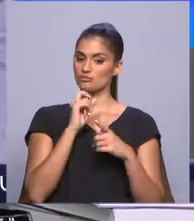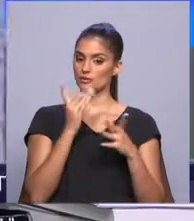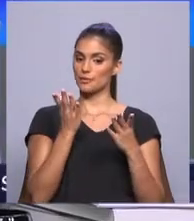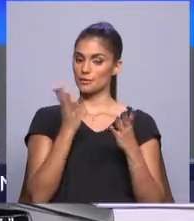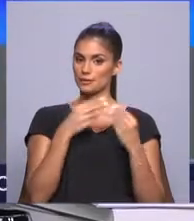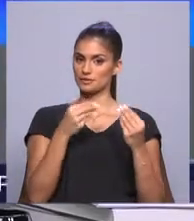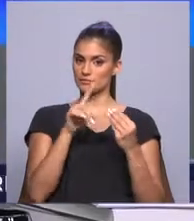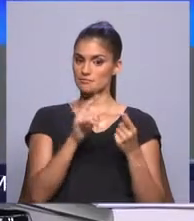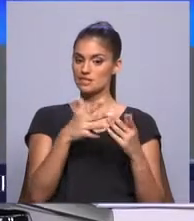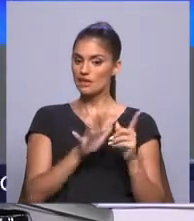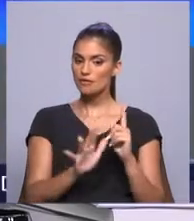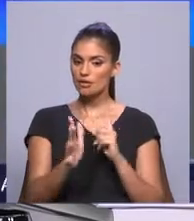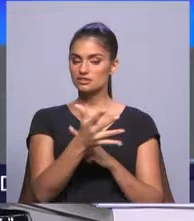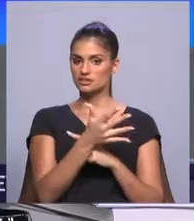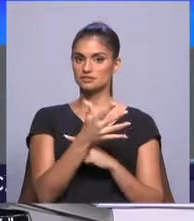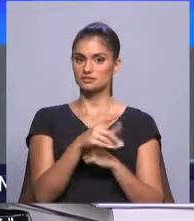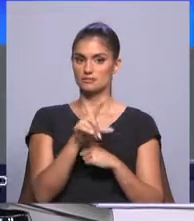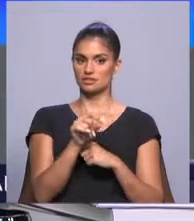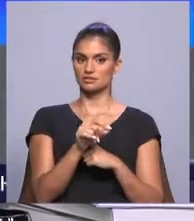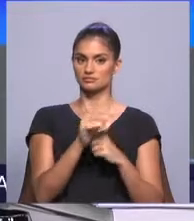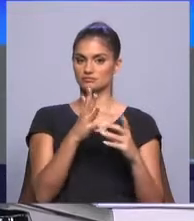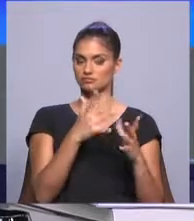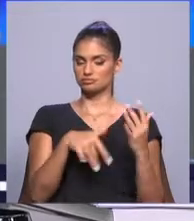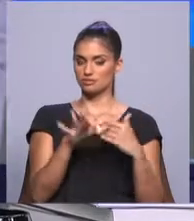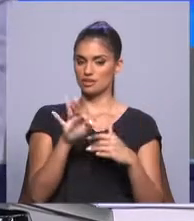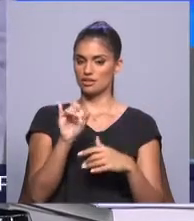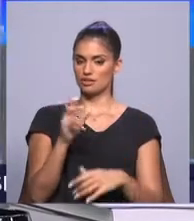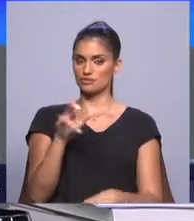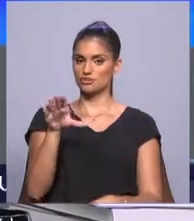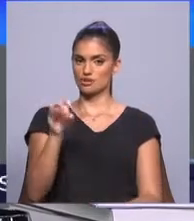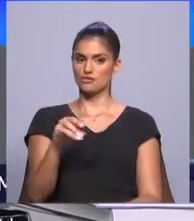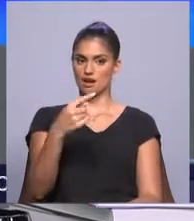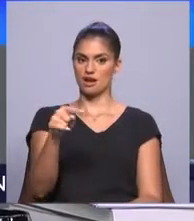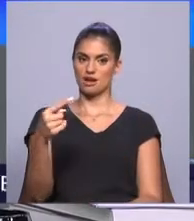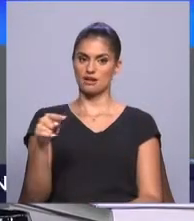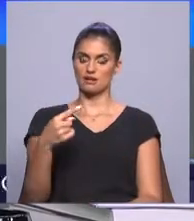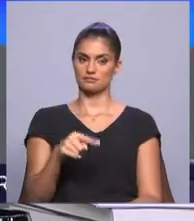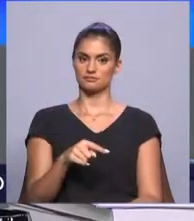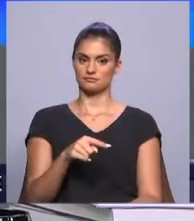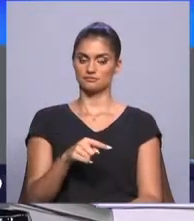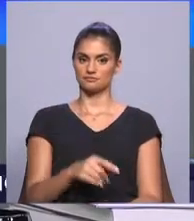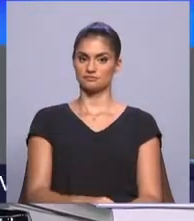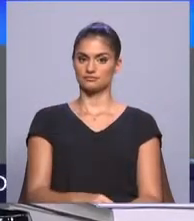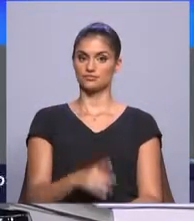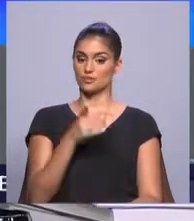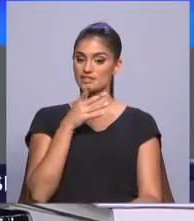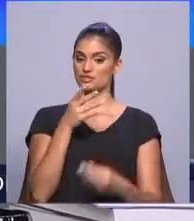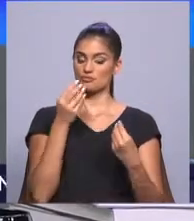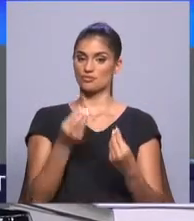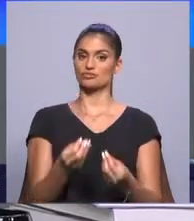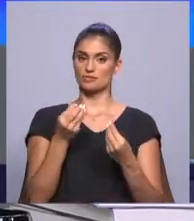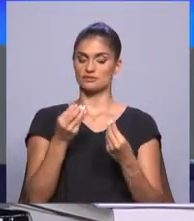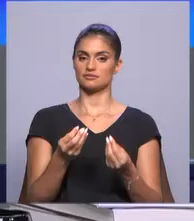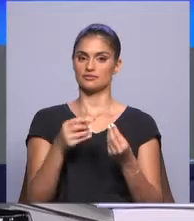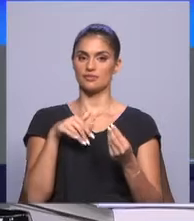desaparecer. Mas à volta destas estruturas há também muitas nuvens de hidrogênio. Portanto, há sempre maneiras aqui, se calhar, de restabelecer. E como tu disseste muito bem,